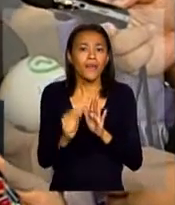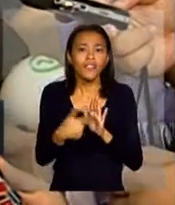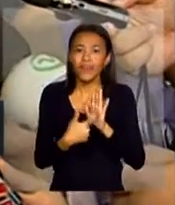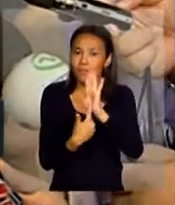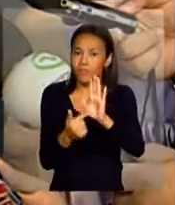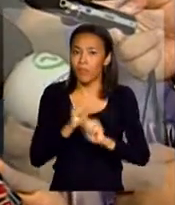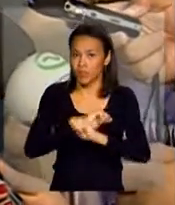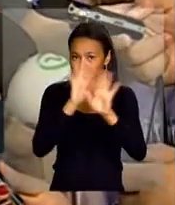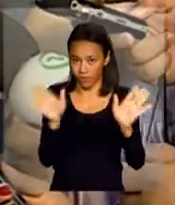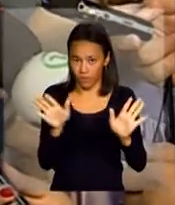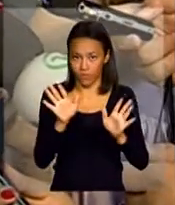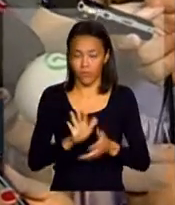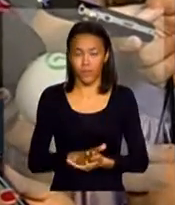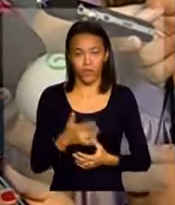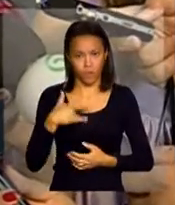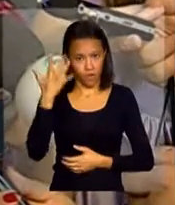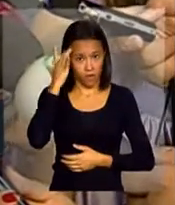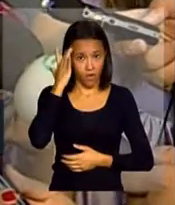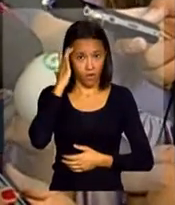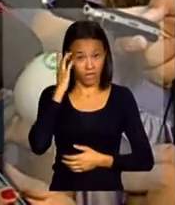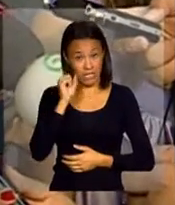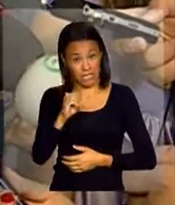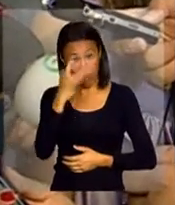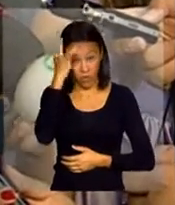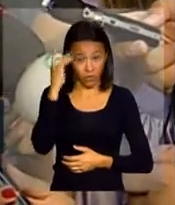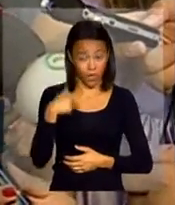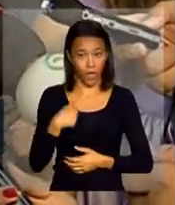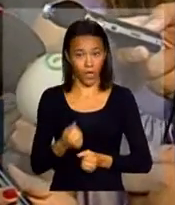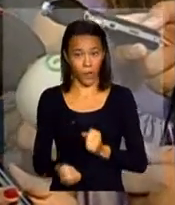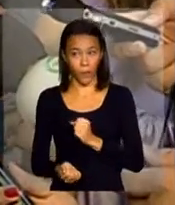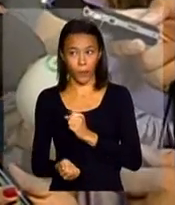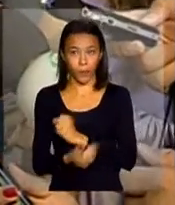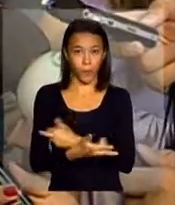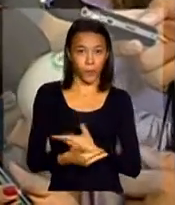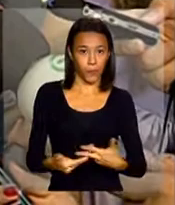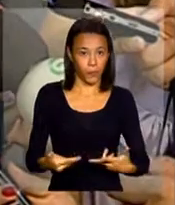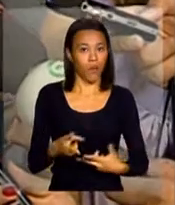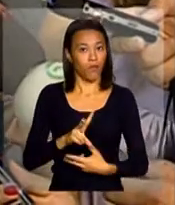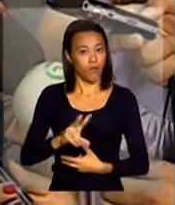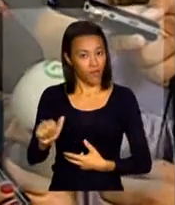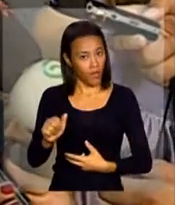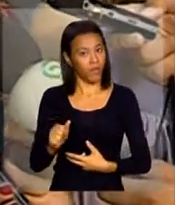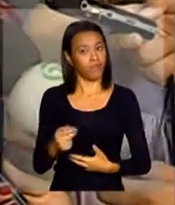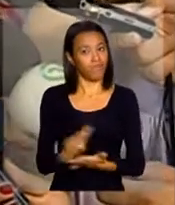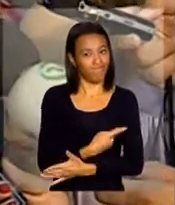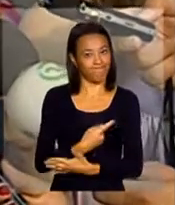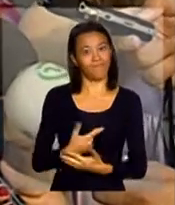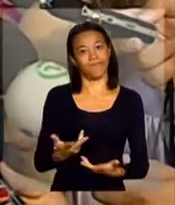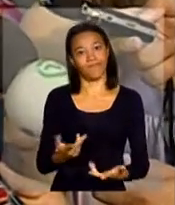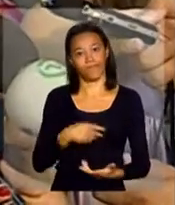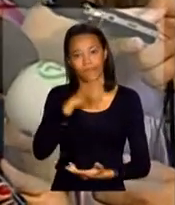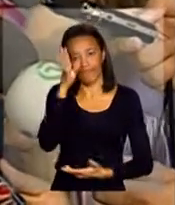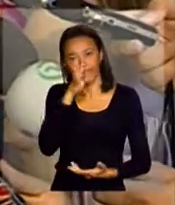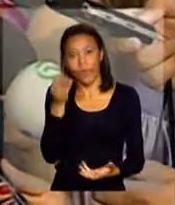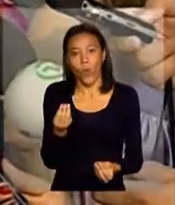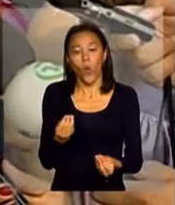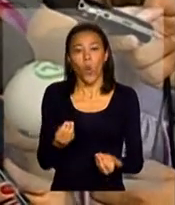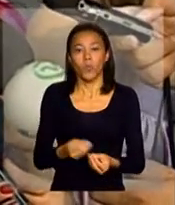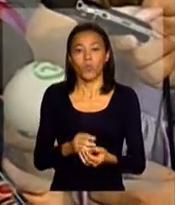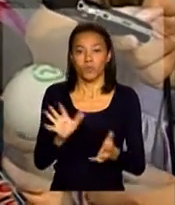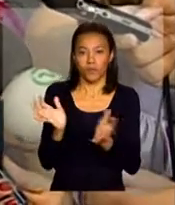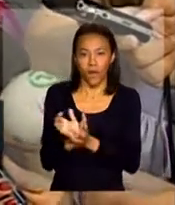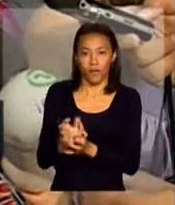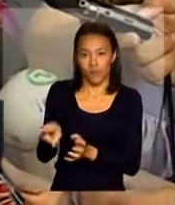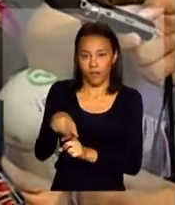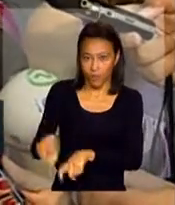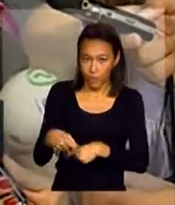traz isso. É, eu acho que se alguém quiser burlar, vai possivelmente buscar a má-fé, tanto do ponto de vista da agricultura como do ponto de vista do